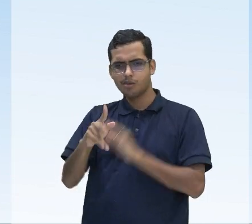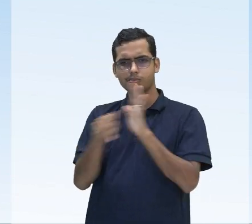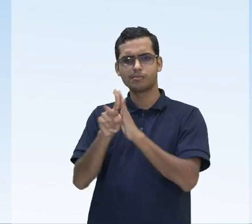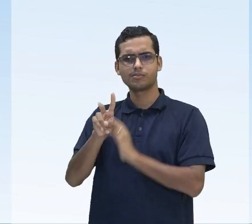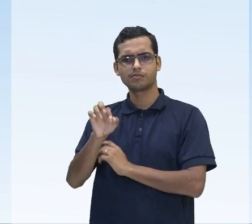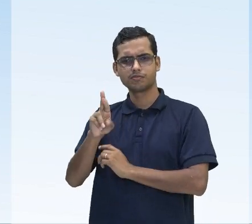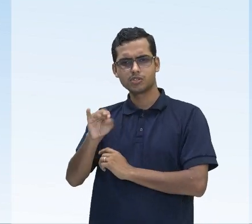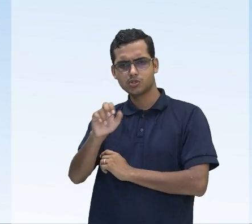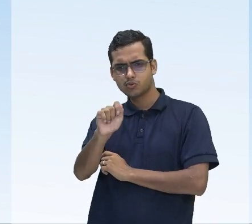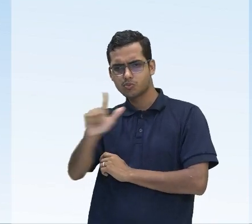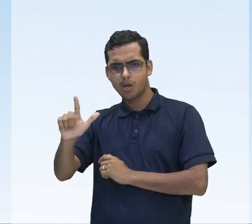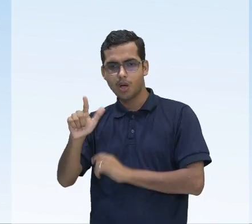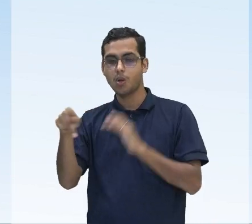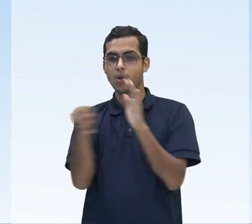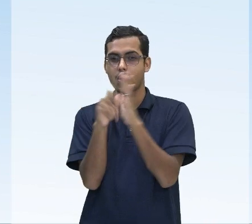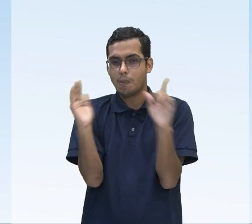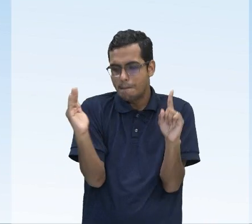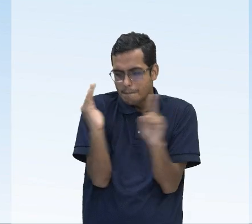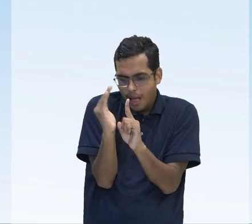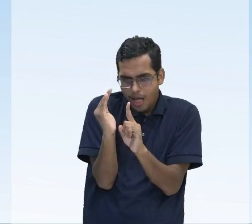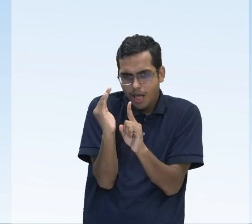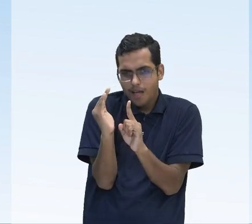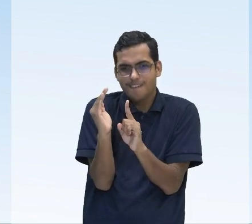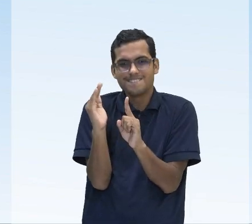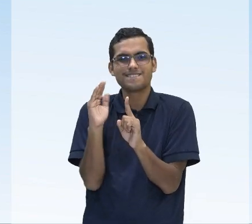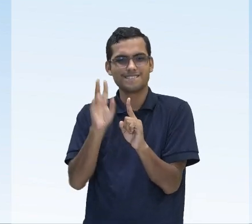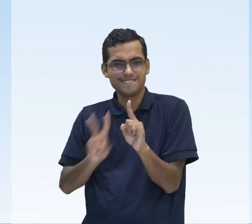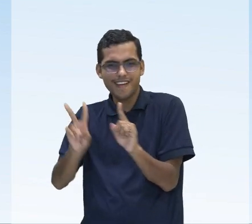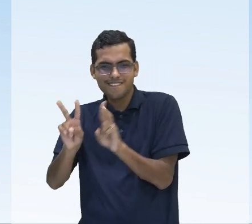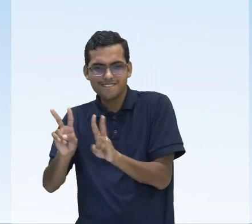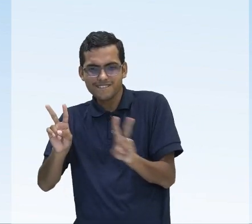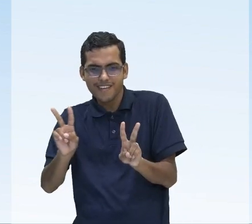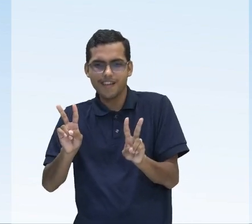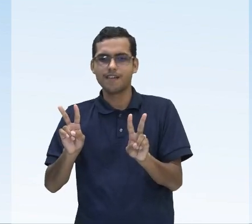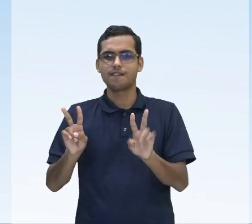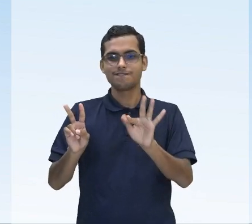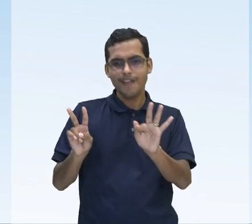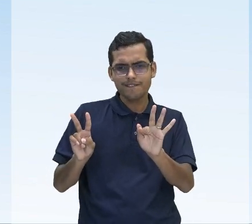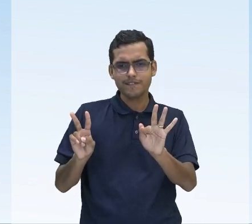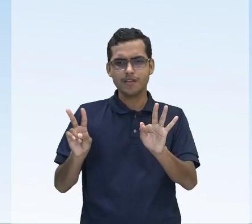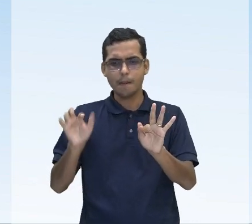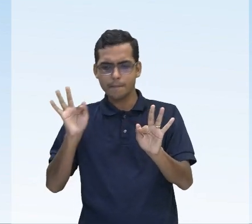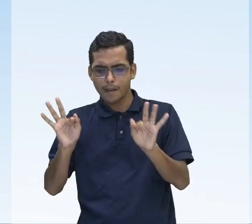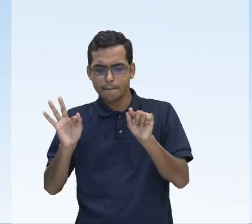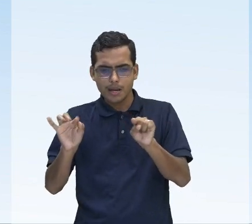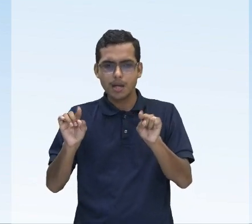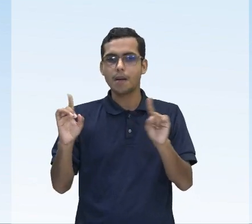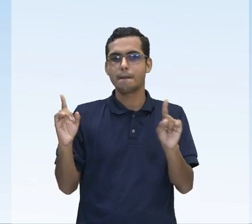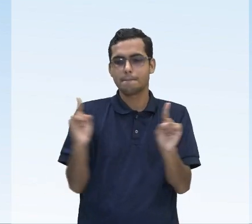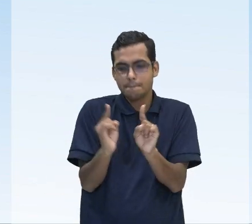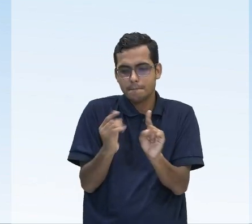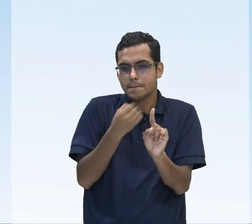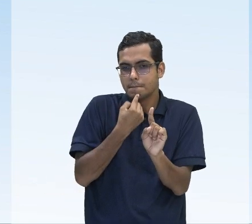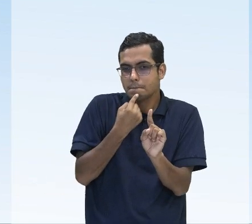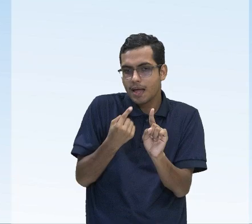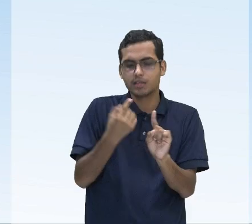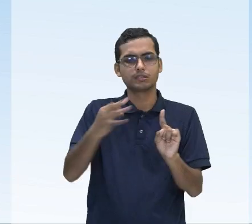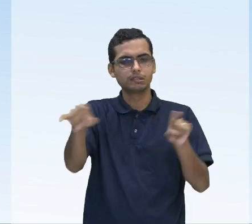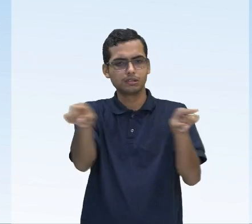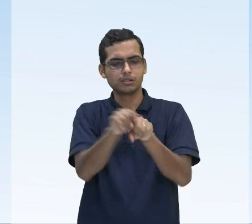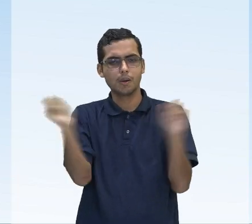o objeto está pertinho do vértice, entre o foco e o vértice. Tá bom? Veja que para o espelho côncavo a gente tem